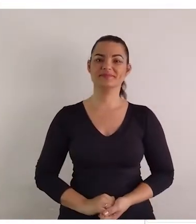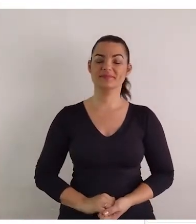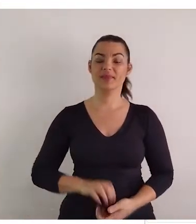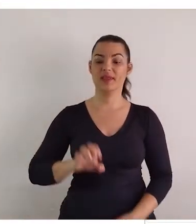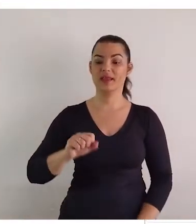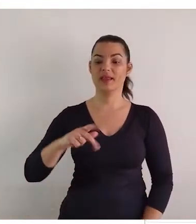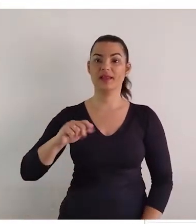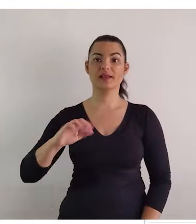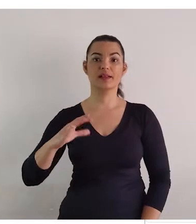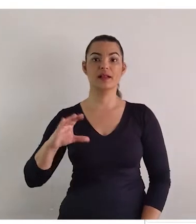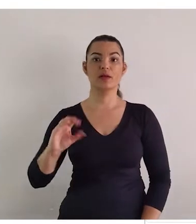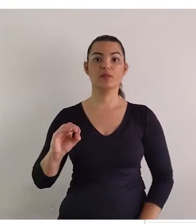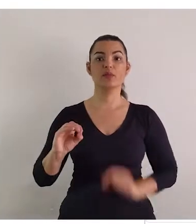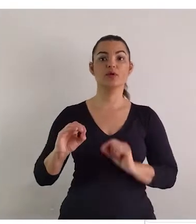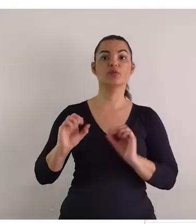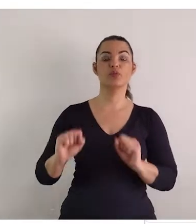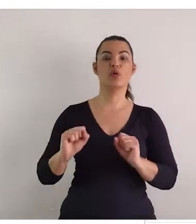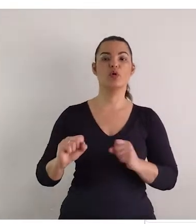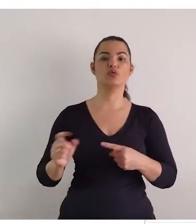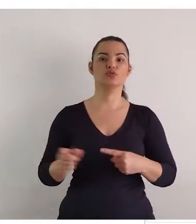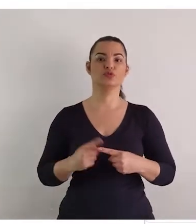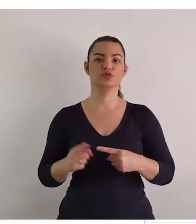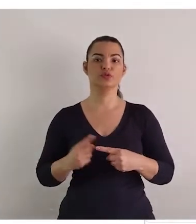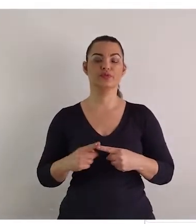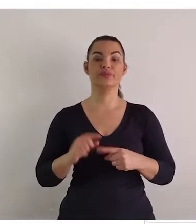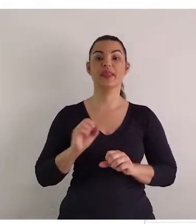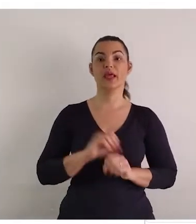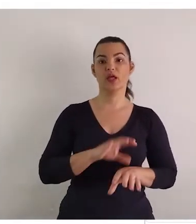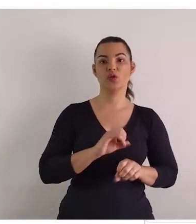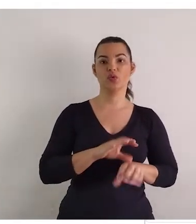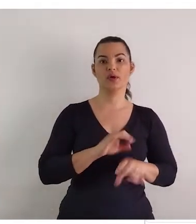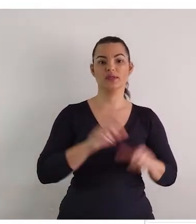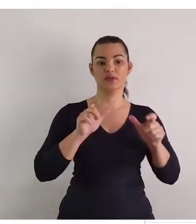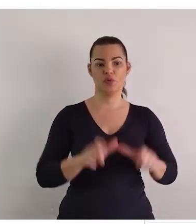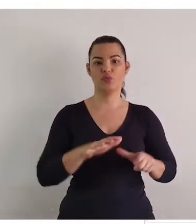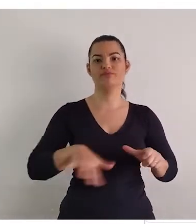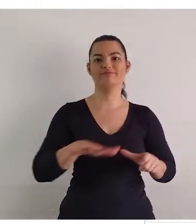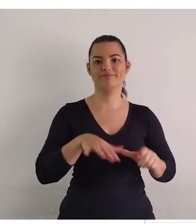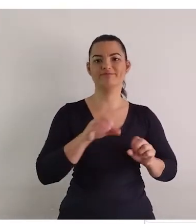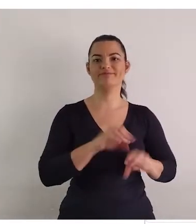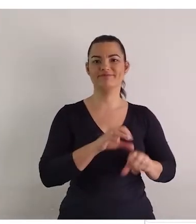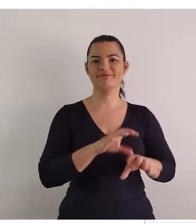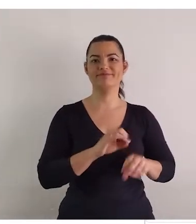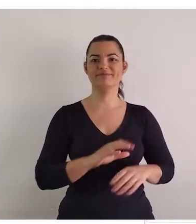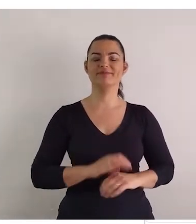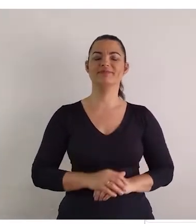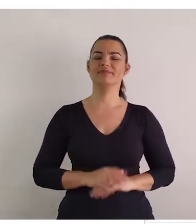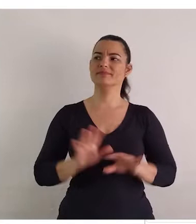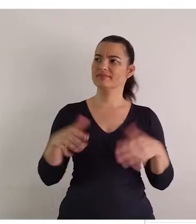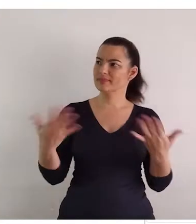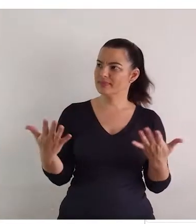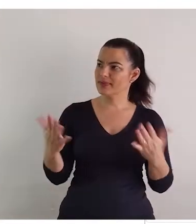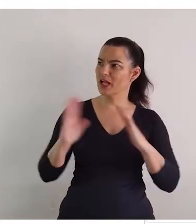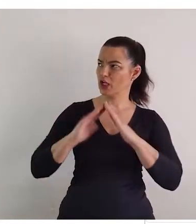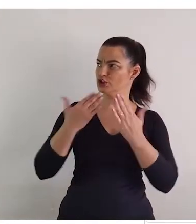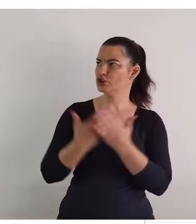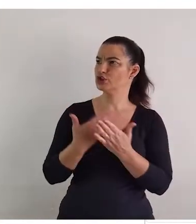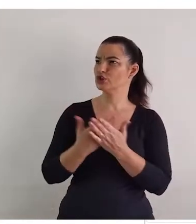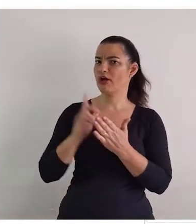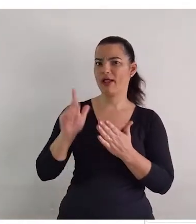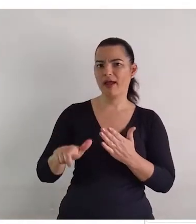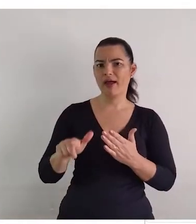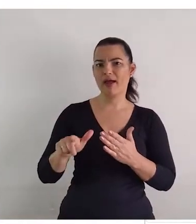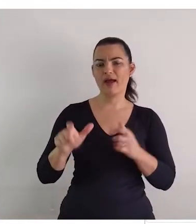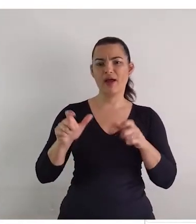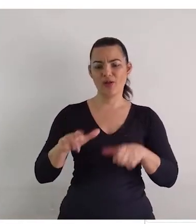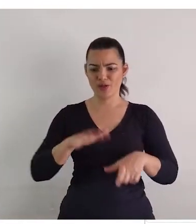O espaço pode referir-se a espaço educativo. Então, será que a escola pode ser